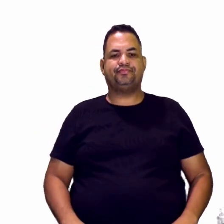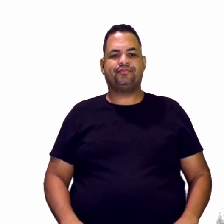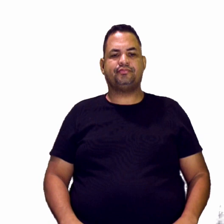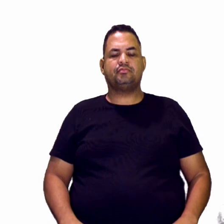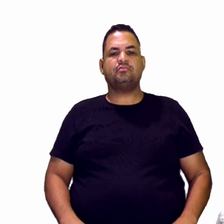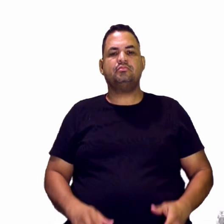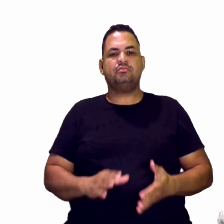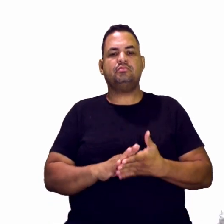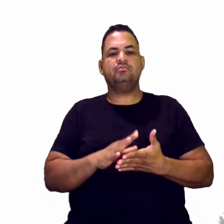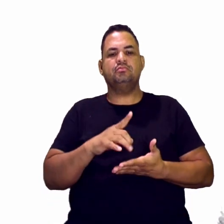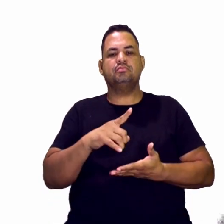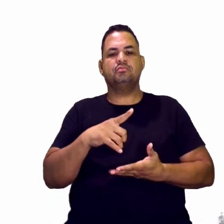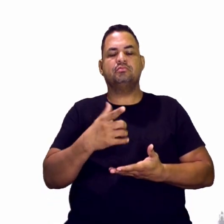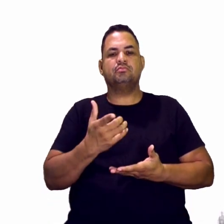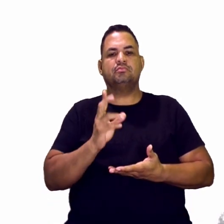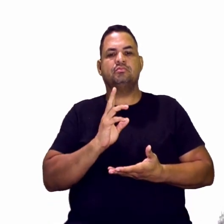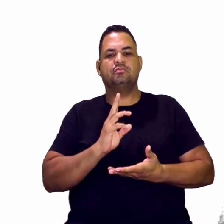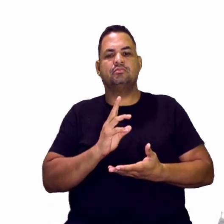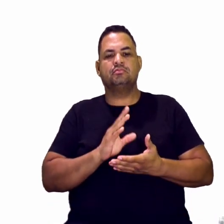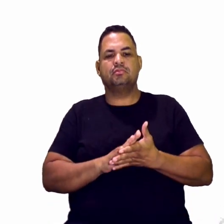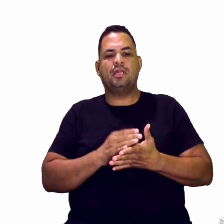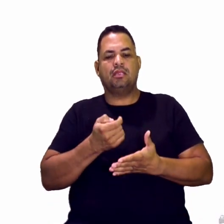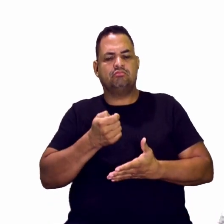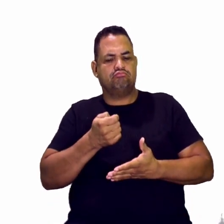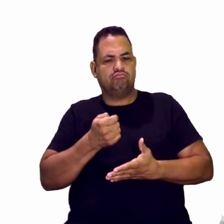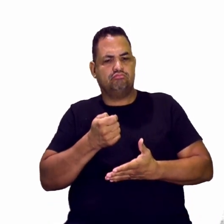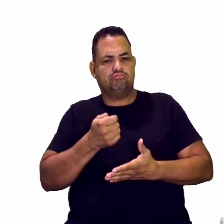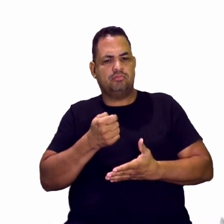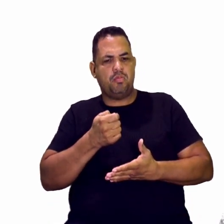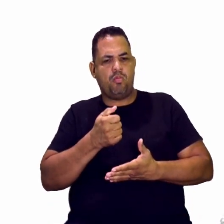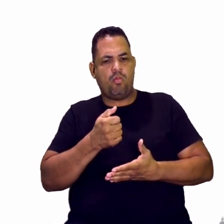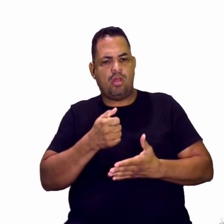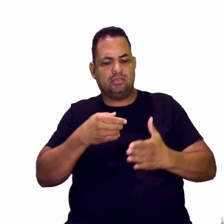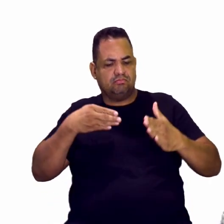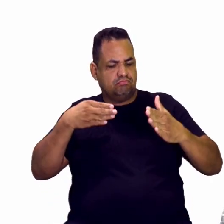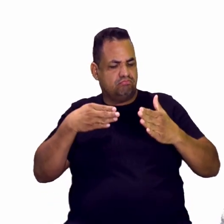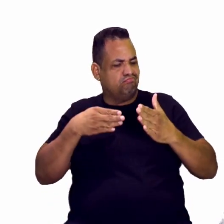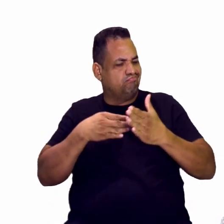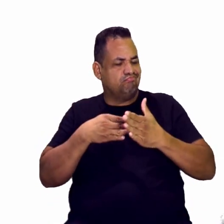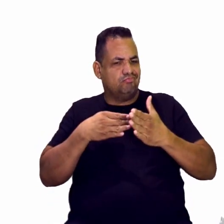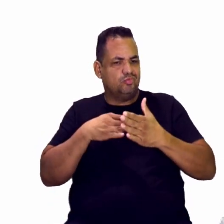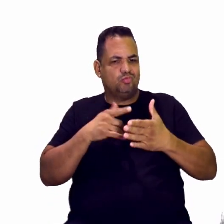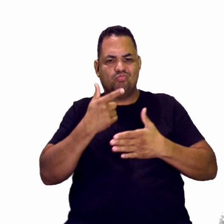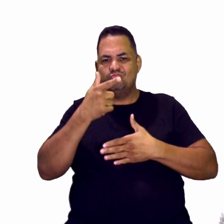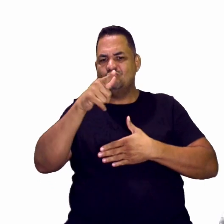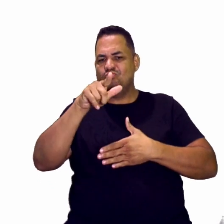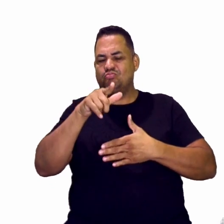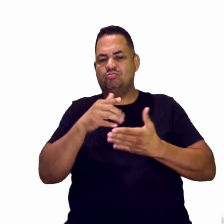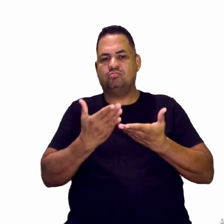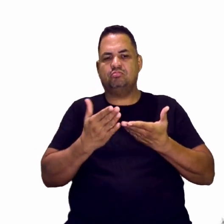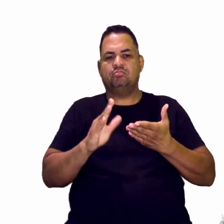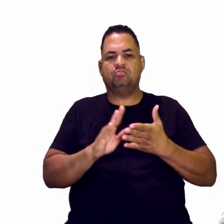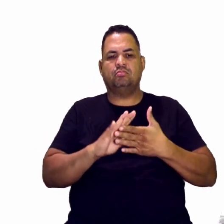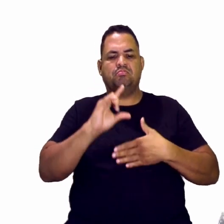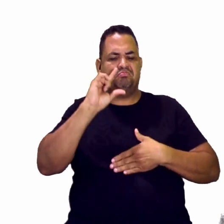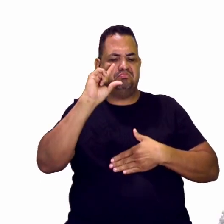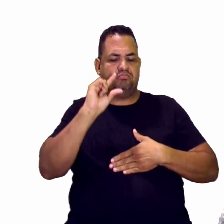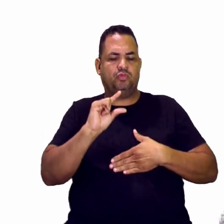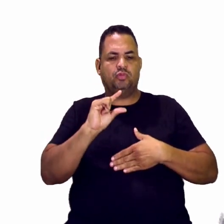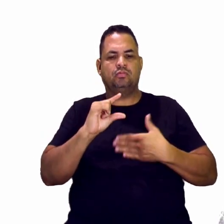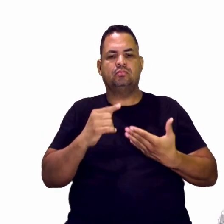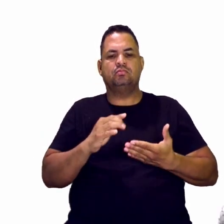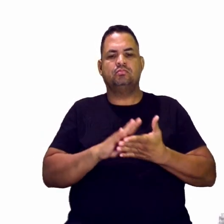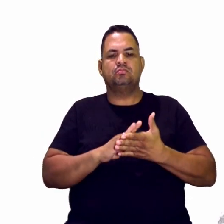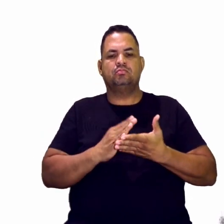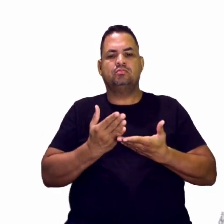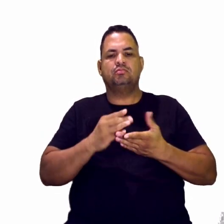da composição, ela é semipermeável, né? O que significa que permite a passagem